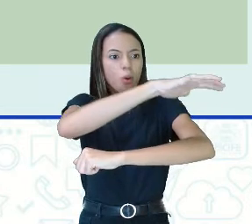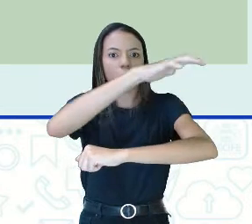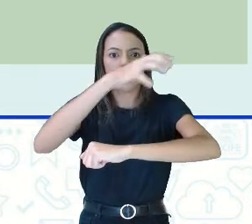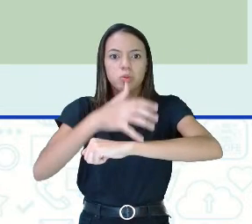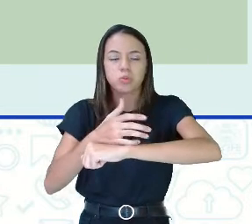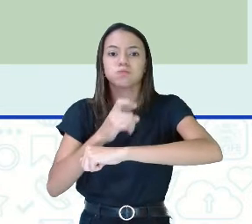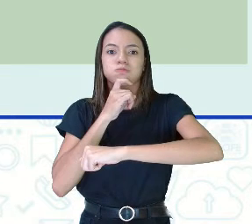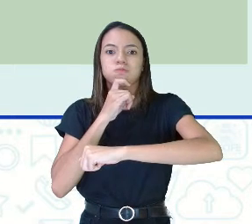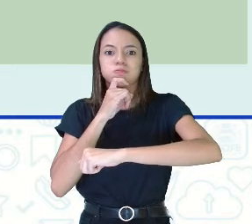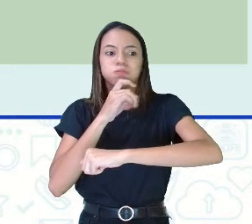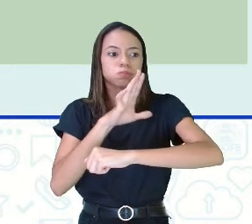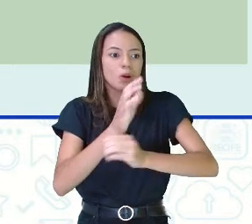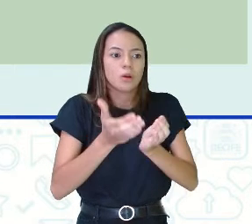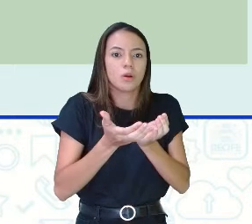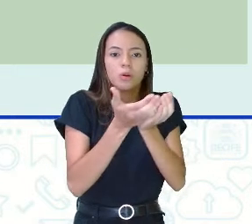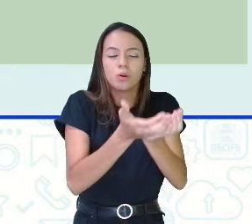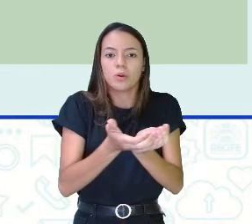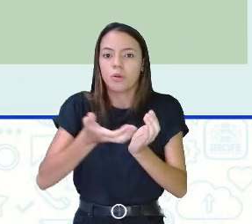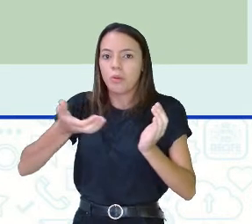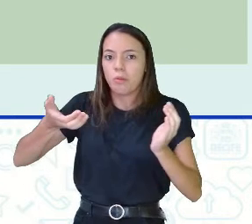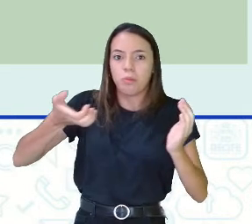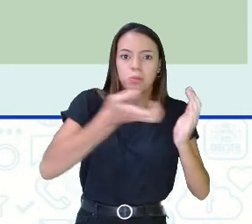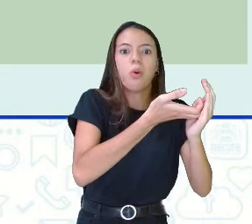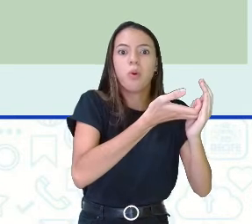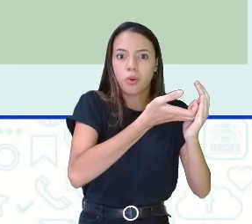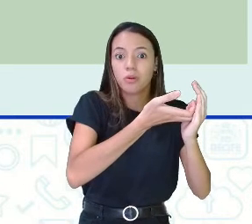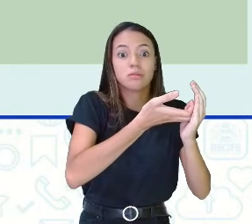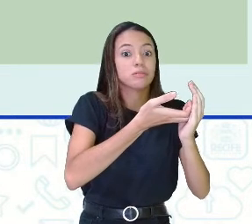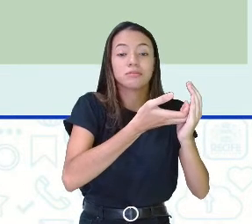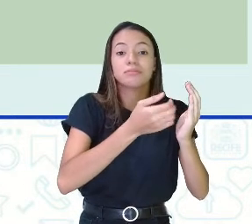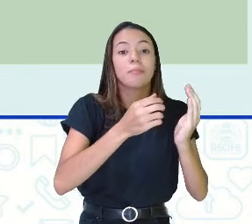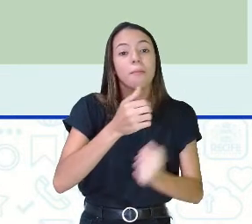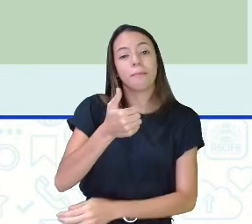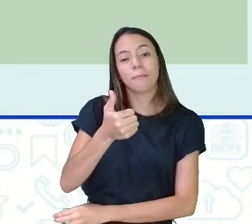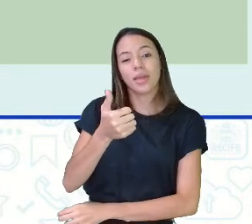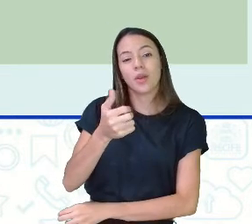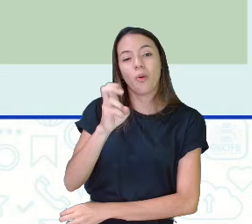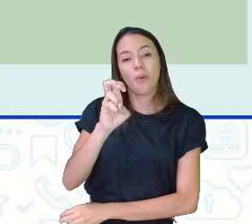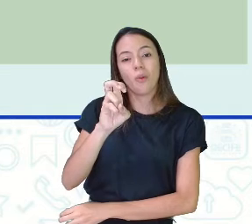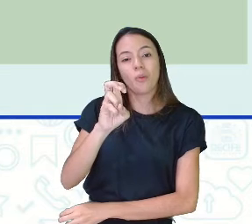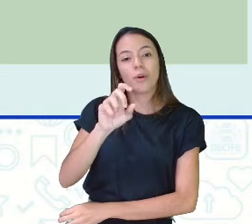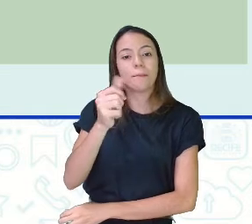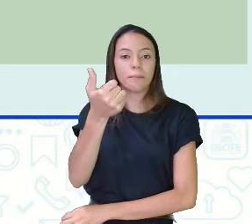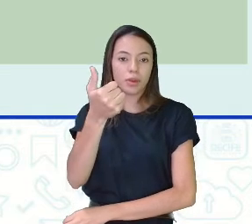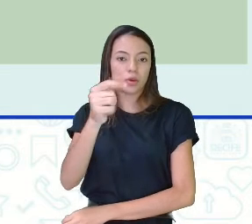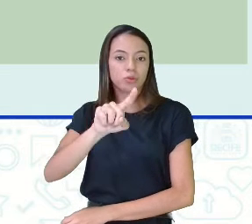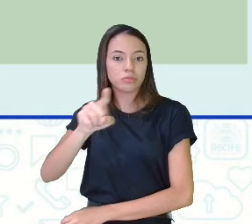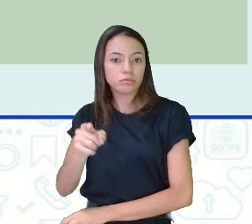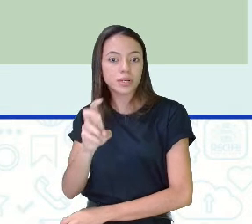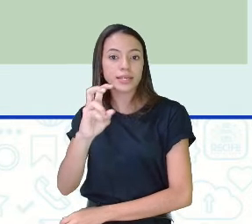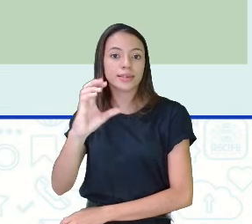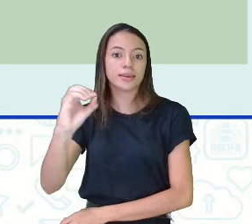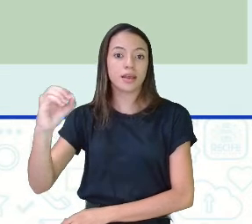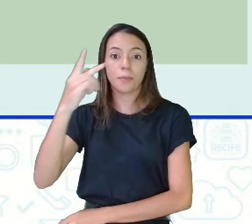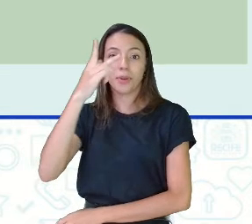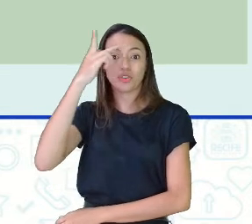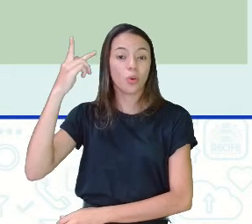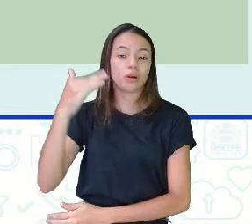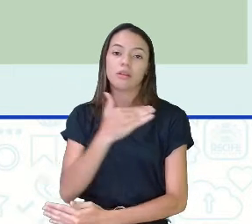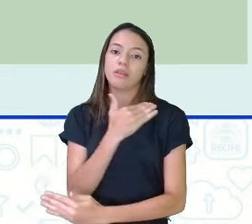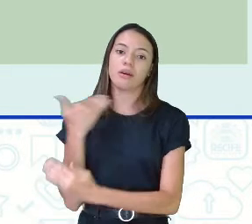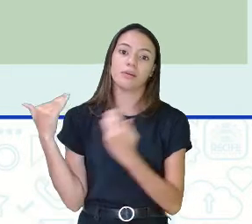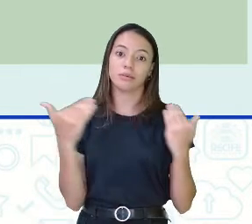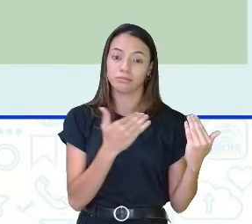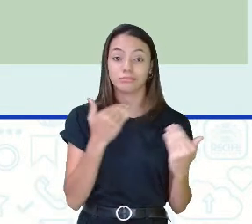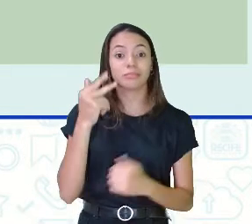matando cerca de 1.500 pessoas. Assim, quando o construtor do navio disse essa frase,